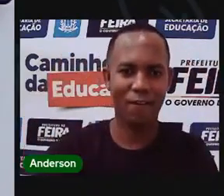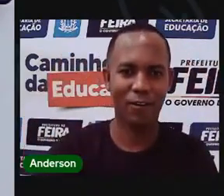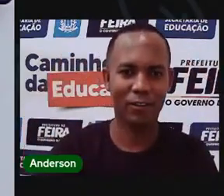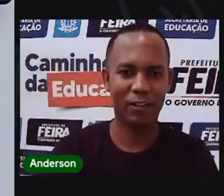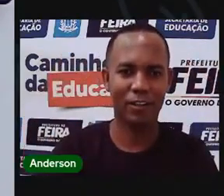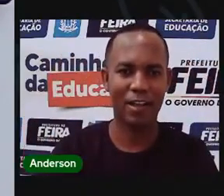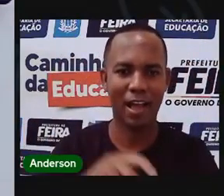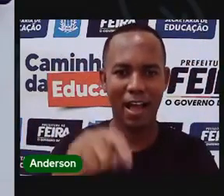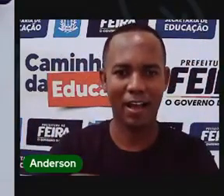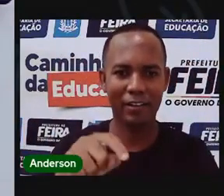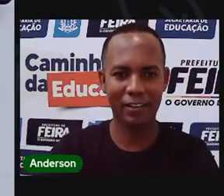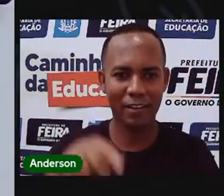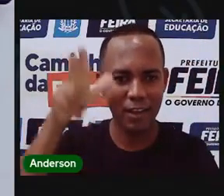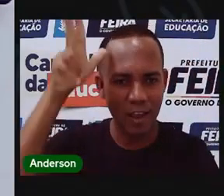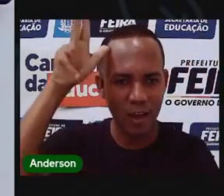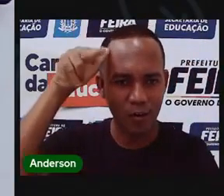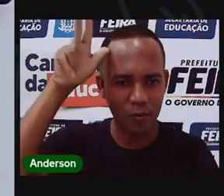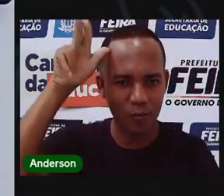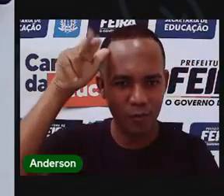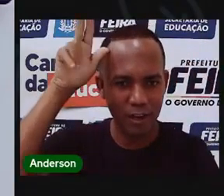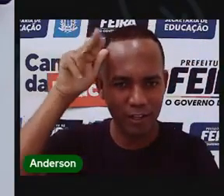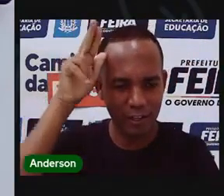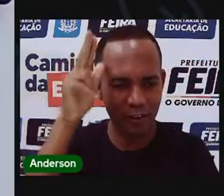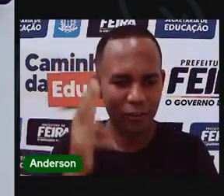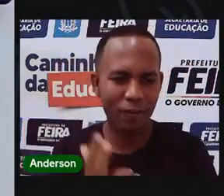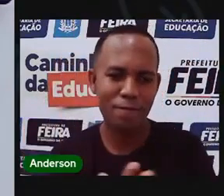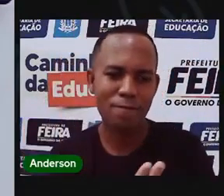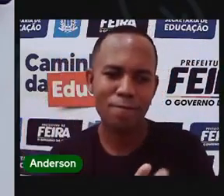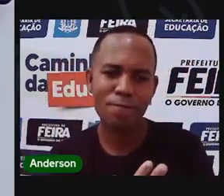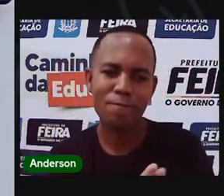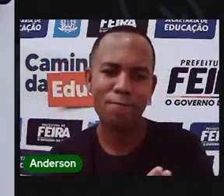o vaqueiro, figura emblemática,